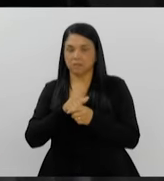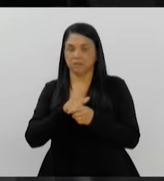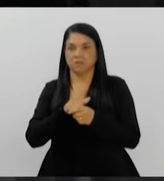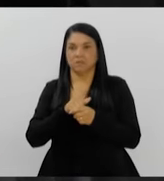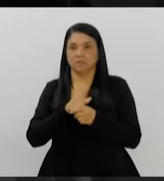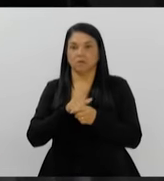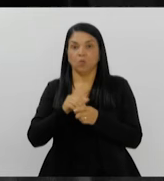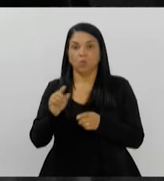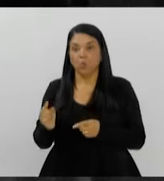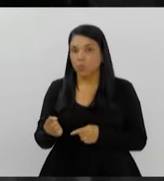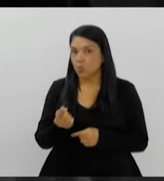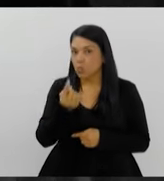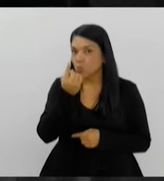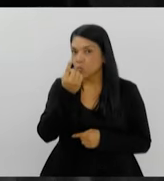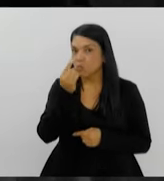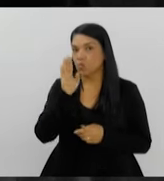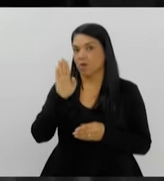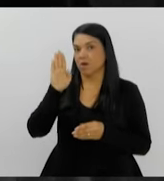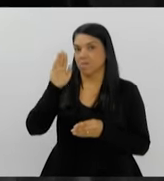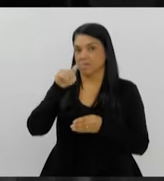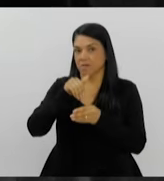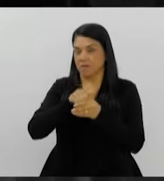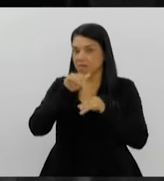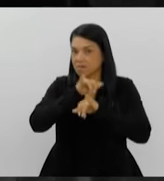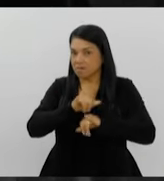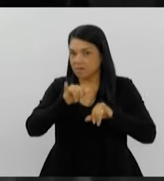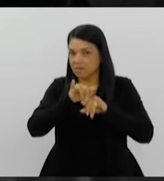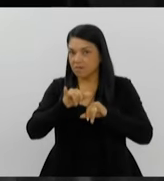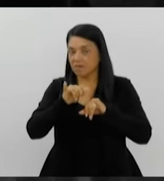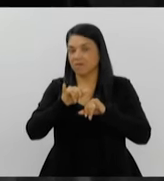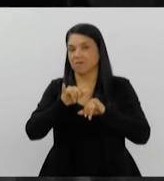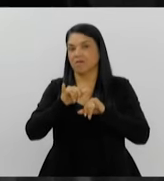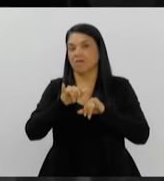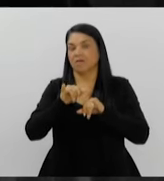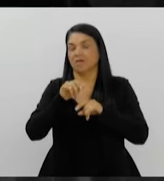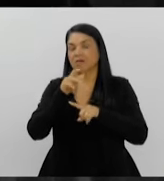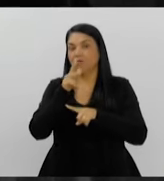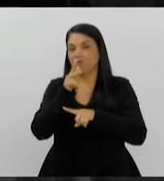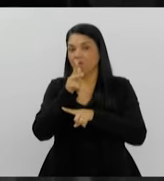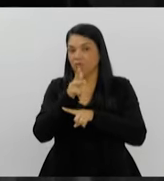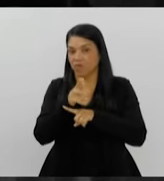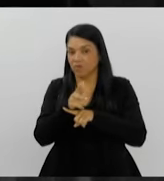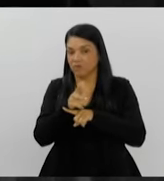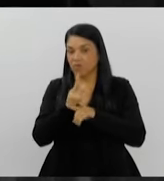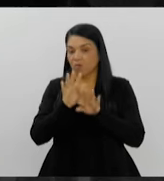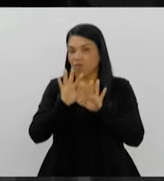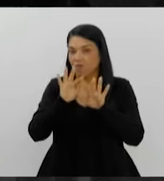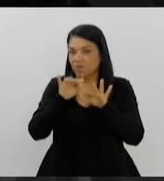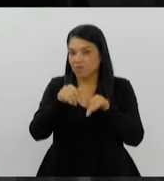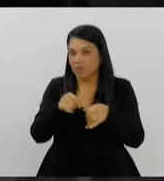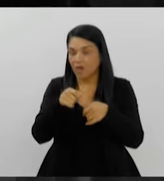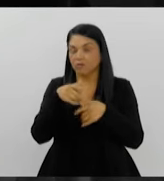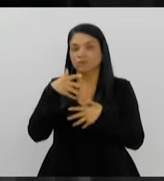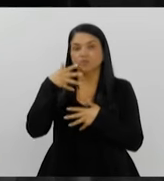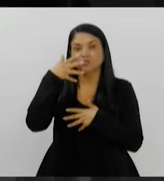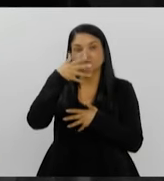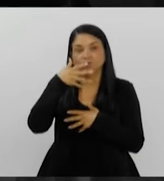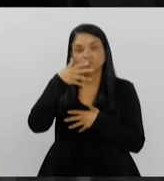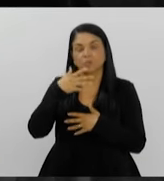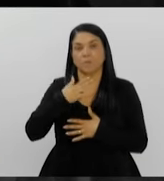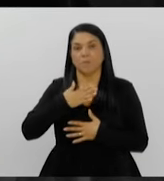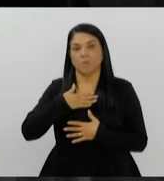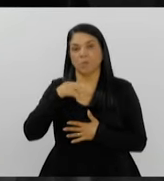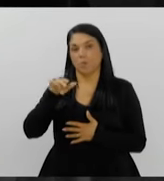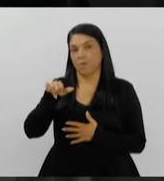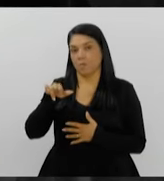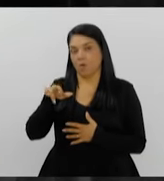que fazia ato de campanha ali estava terminando porque o único vídeo que circula é o final do discurso do meu irmão Vereador Rogério Amorim que tá aqui